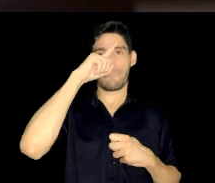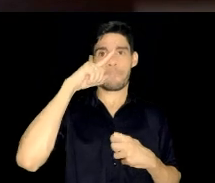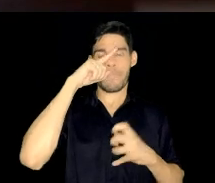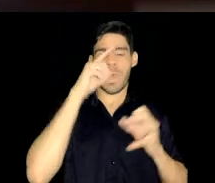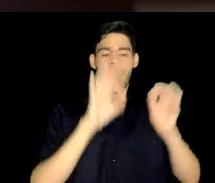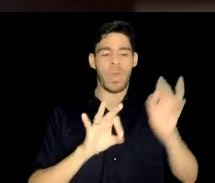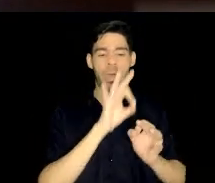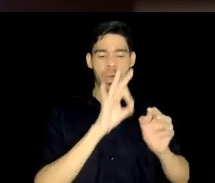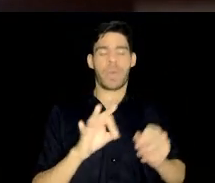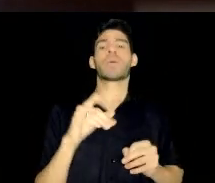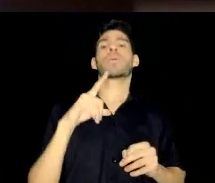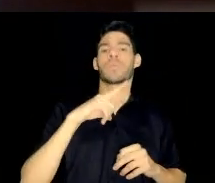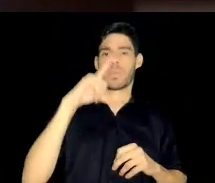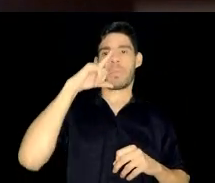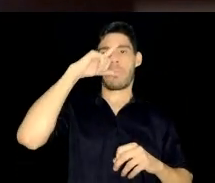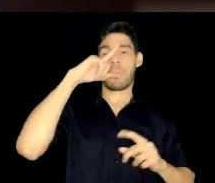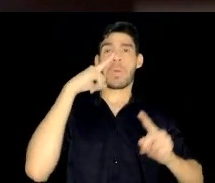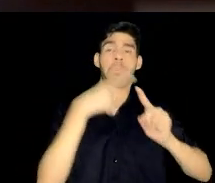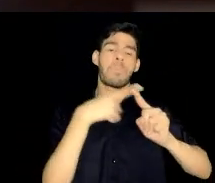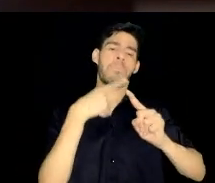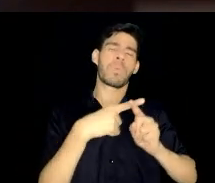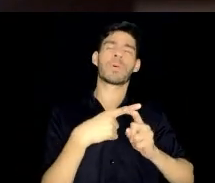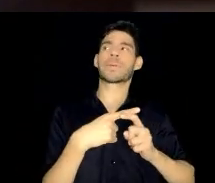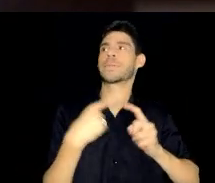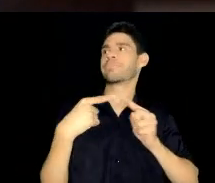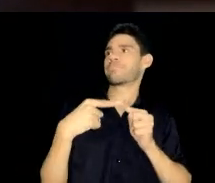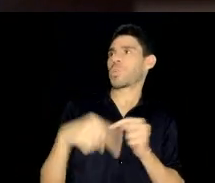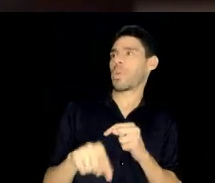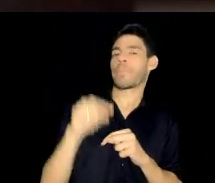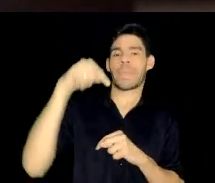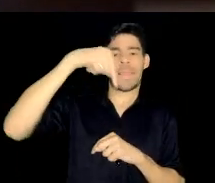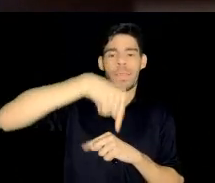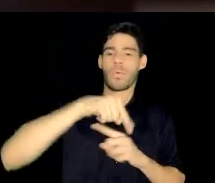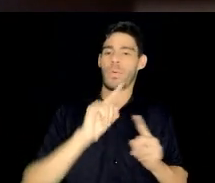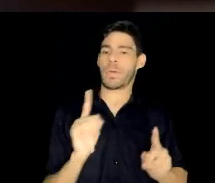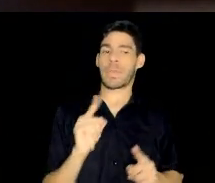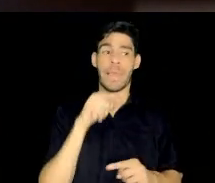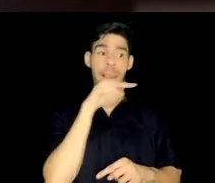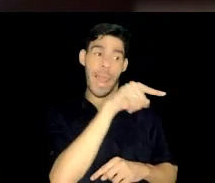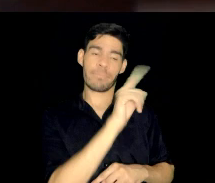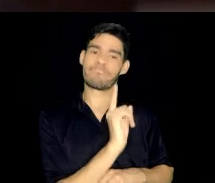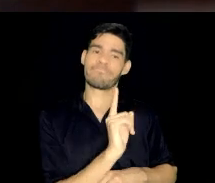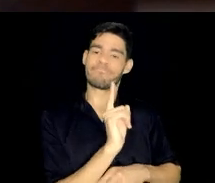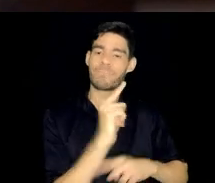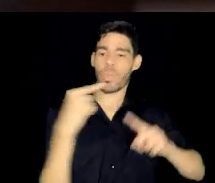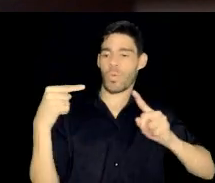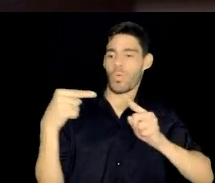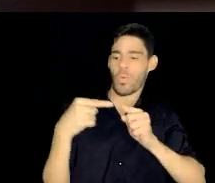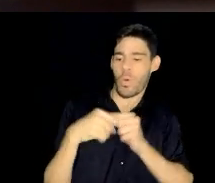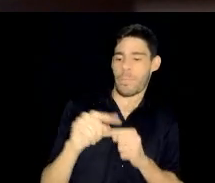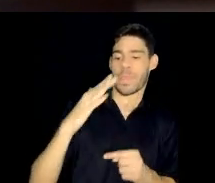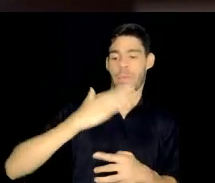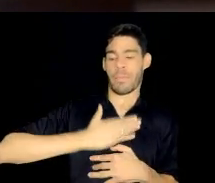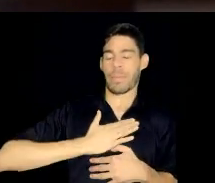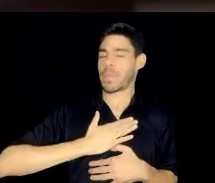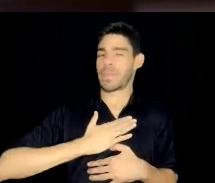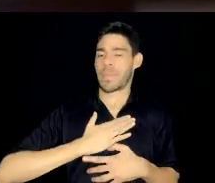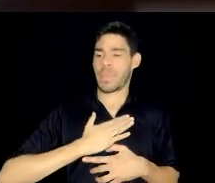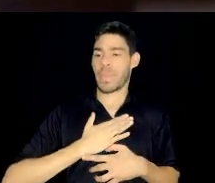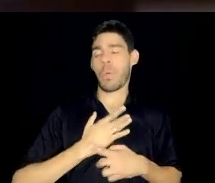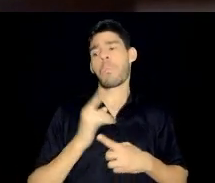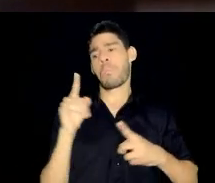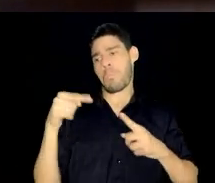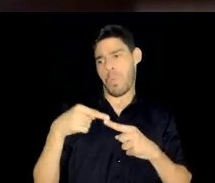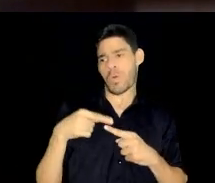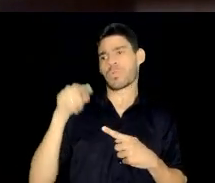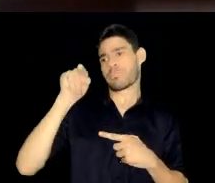juízes estão em risco nesse artigo, porque o que é desconforme aqui não é ali. O que é desconforme para mim